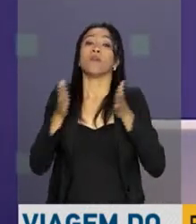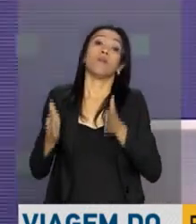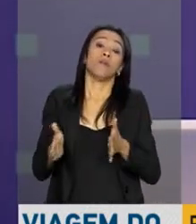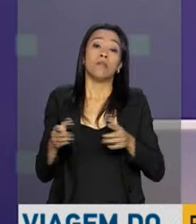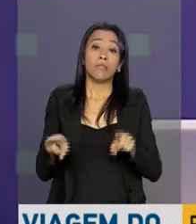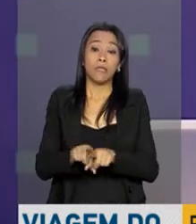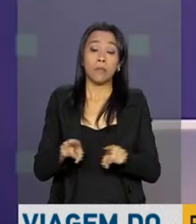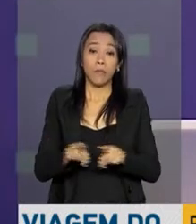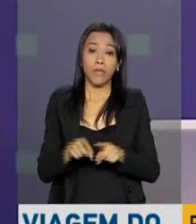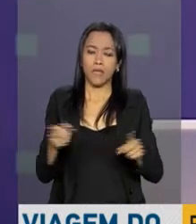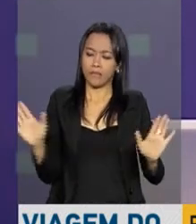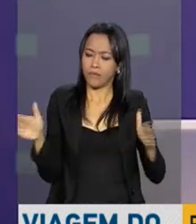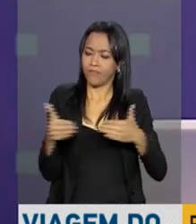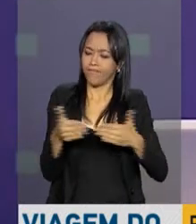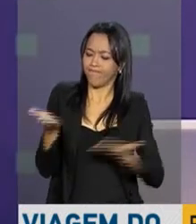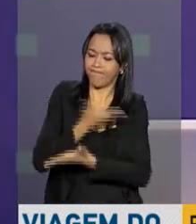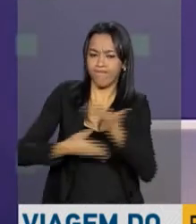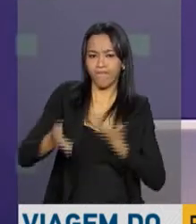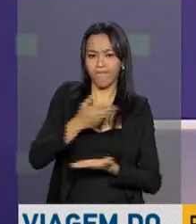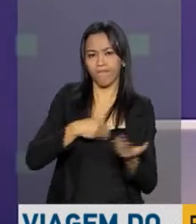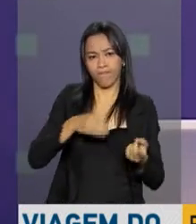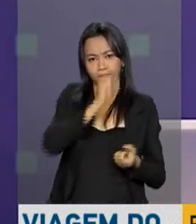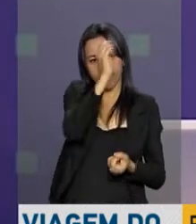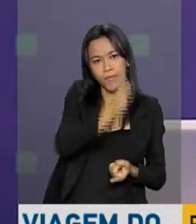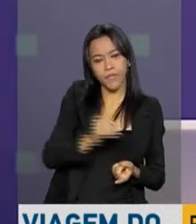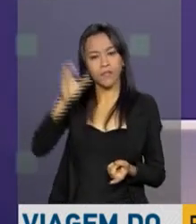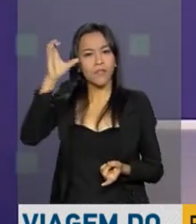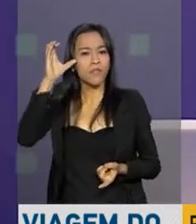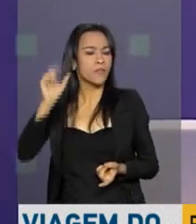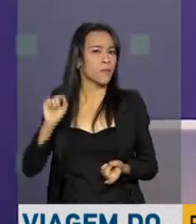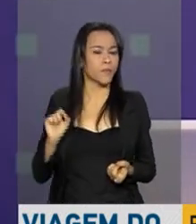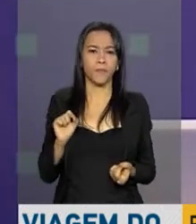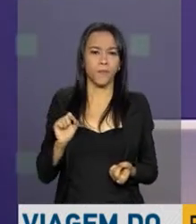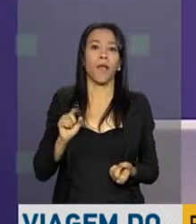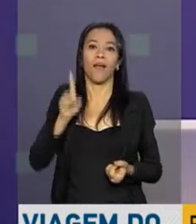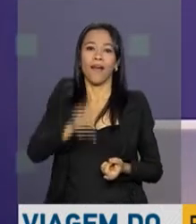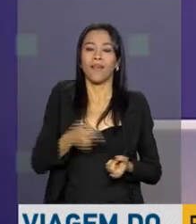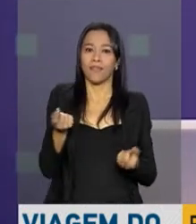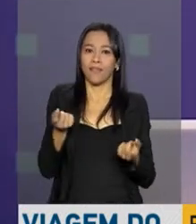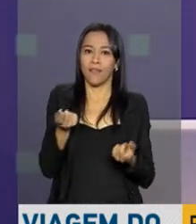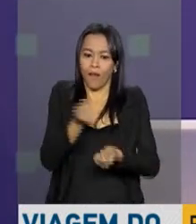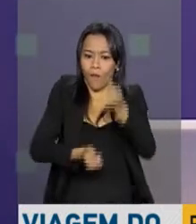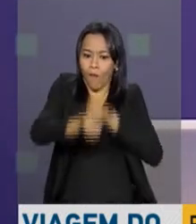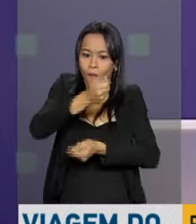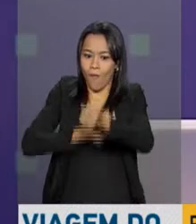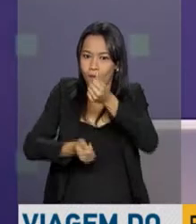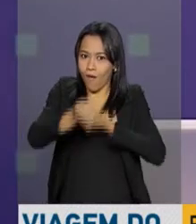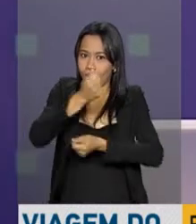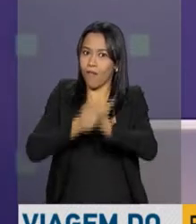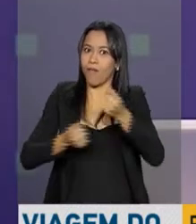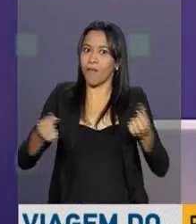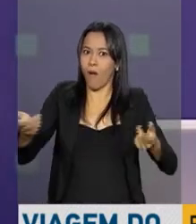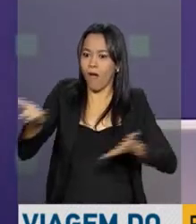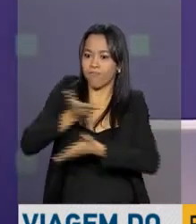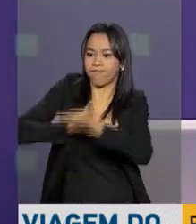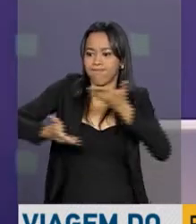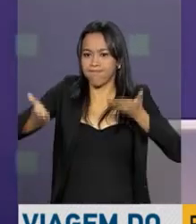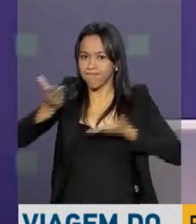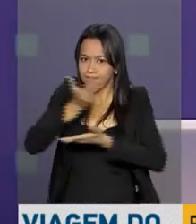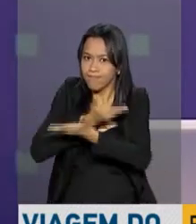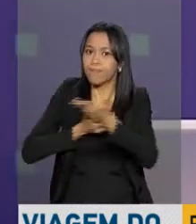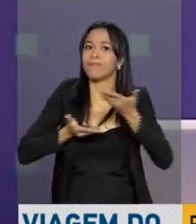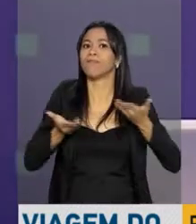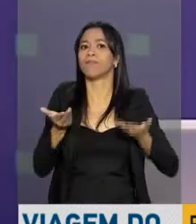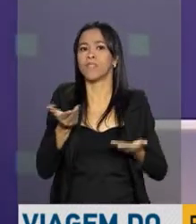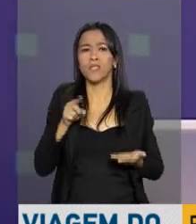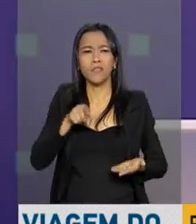nas relações do Brasil e a China é o intercâmbio econômico-comercial. E isso ocorre,